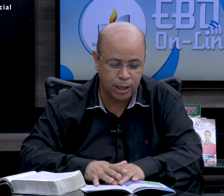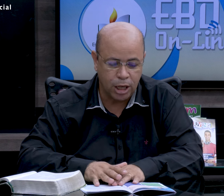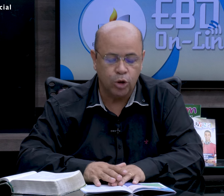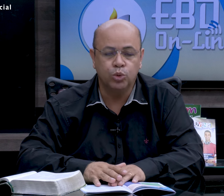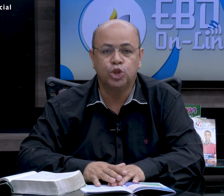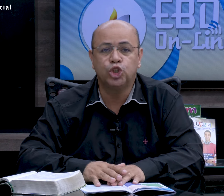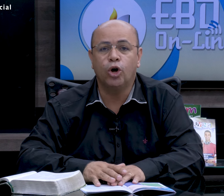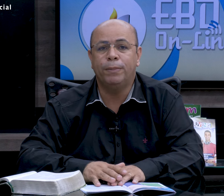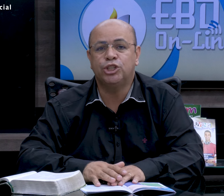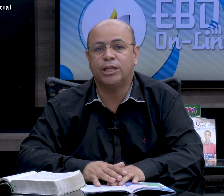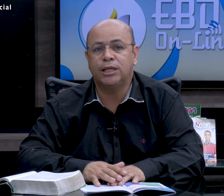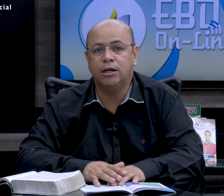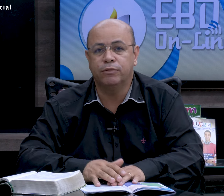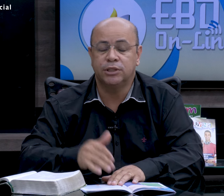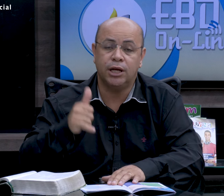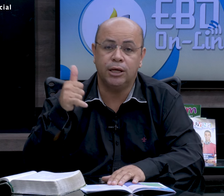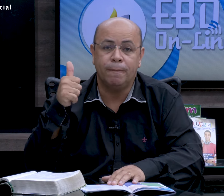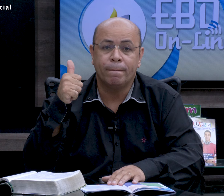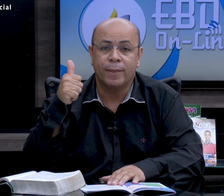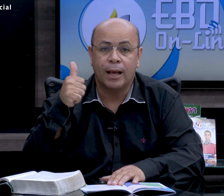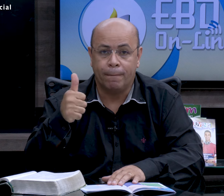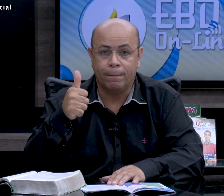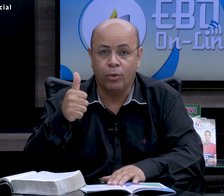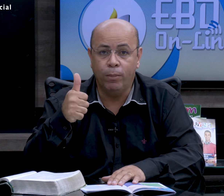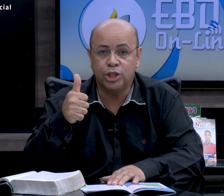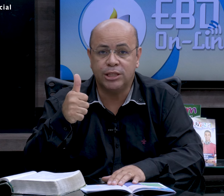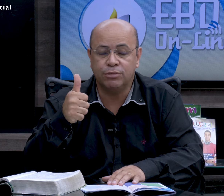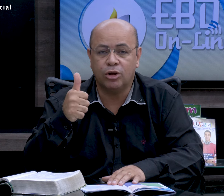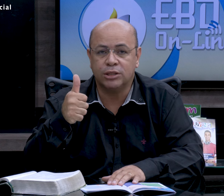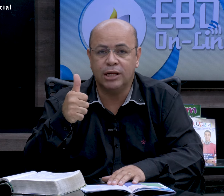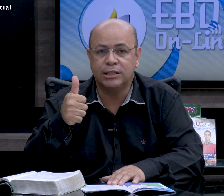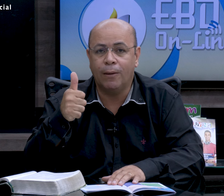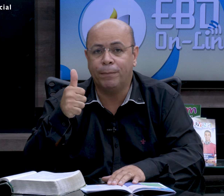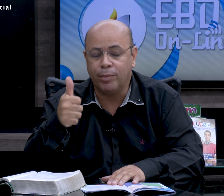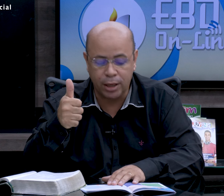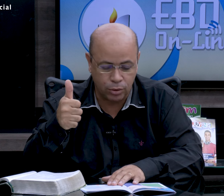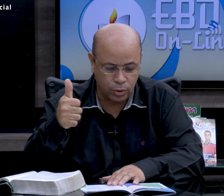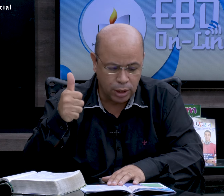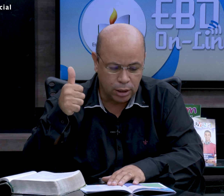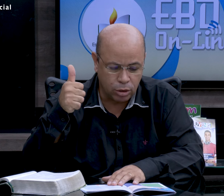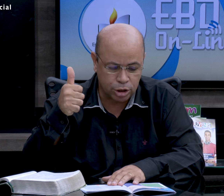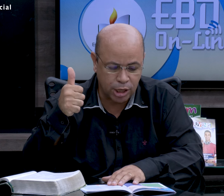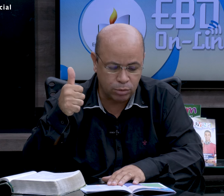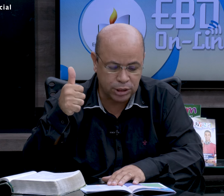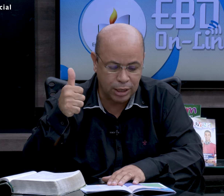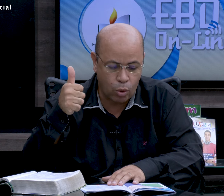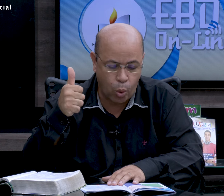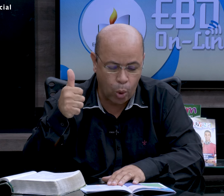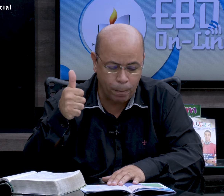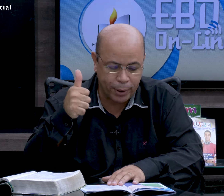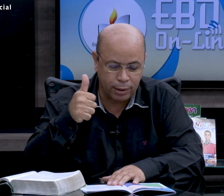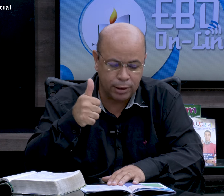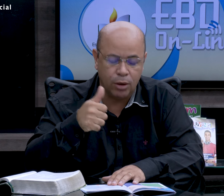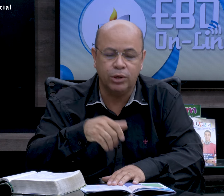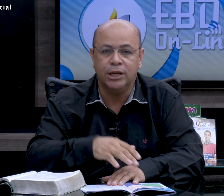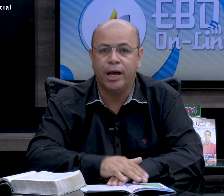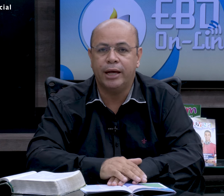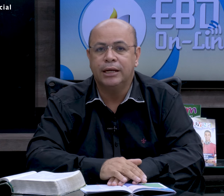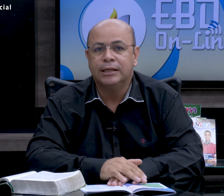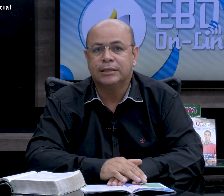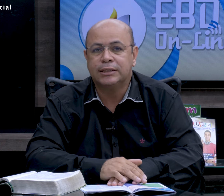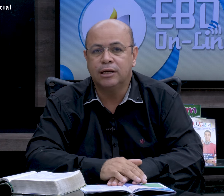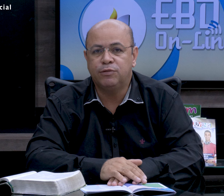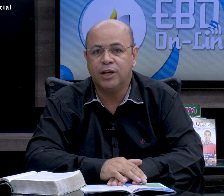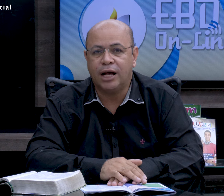de vista os objetivos e aí objetivos da nossa lição primeiro nós temos que compreender o que